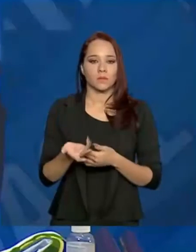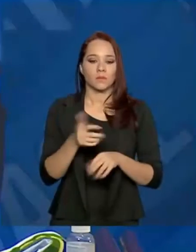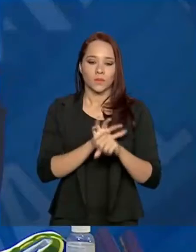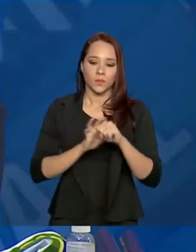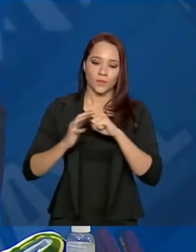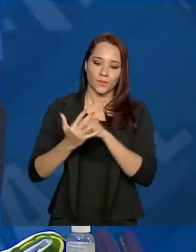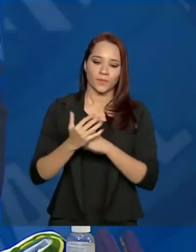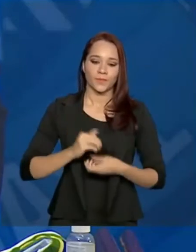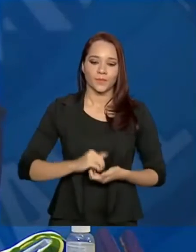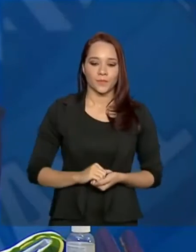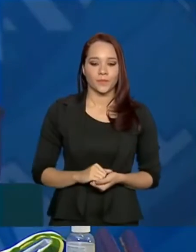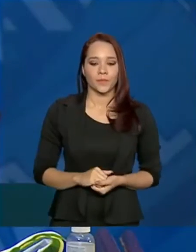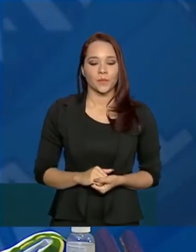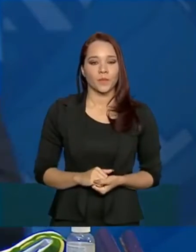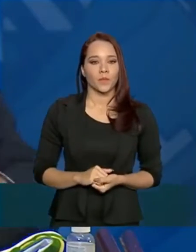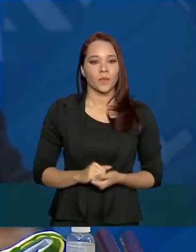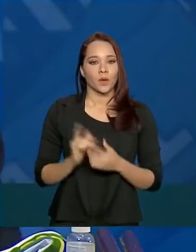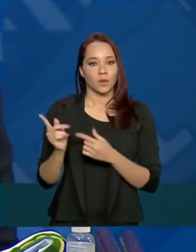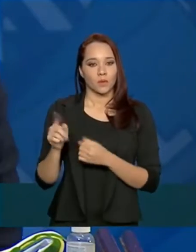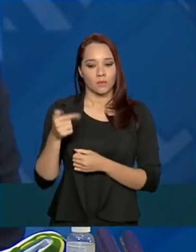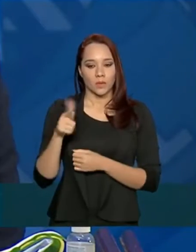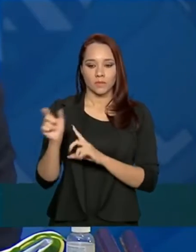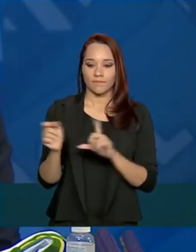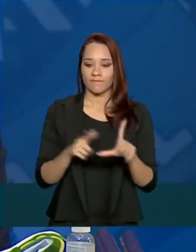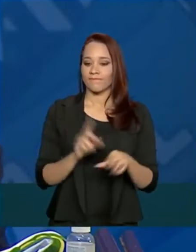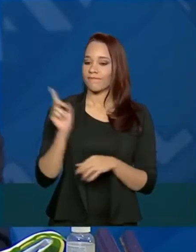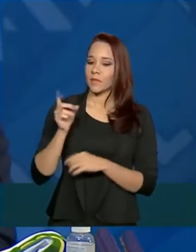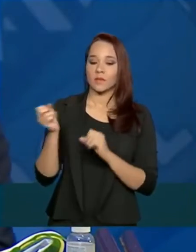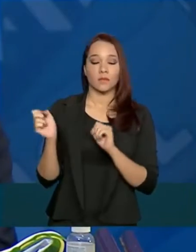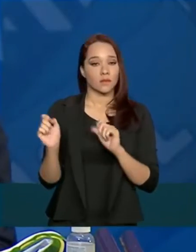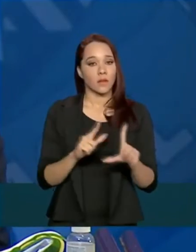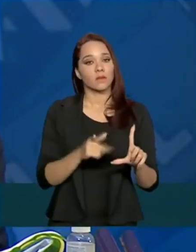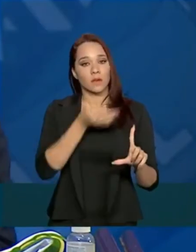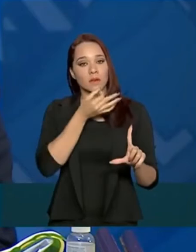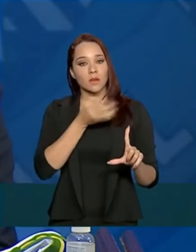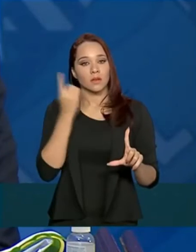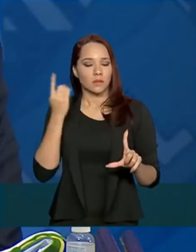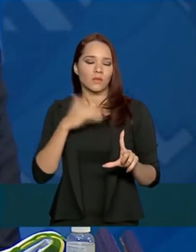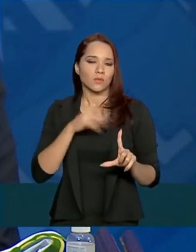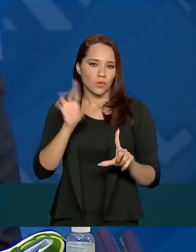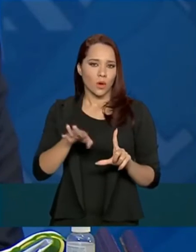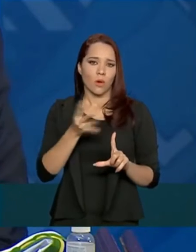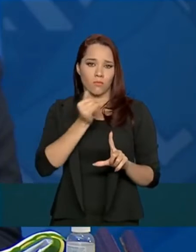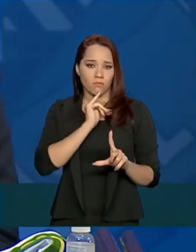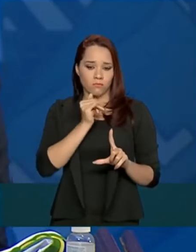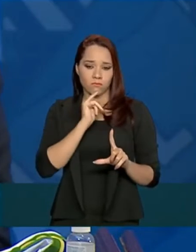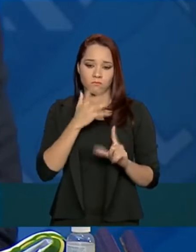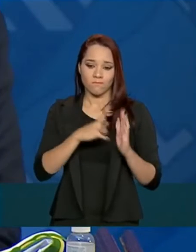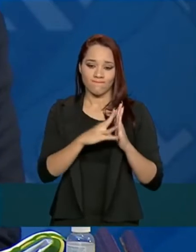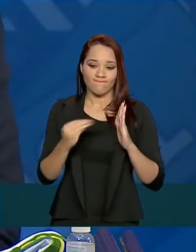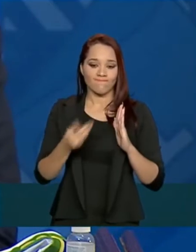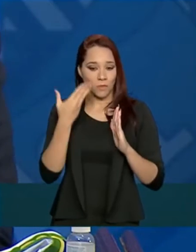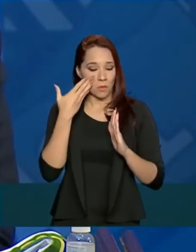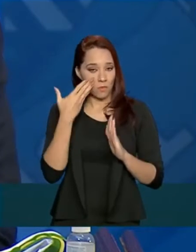por Covid-19. O próximo, esse slide eu acho ele extremamente ilustrativo, porque ele